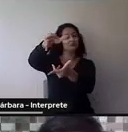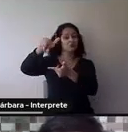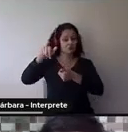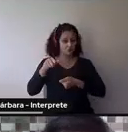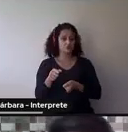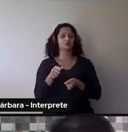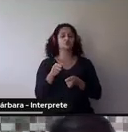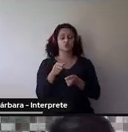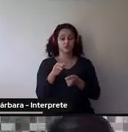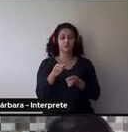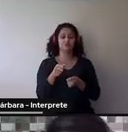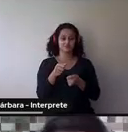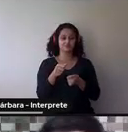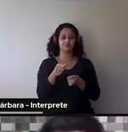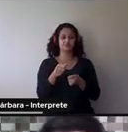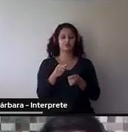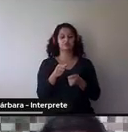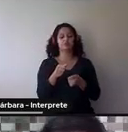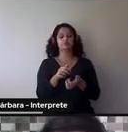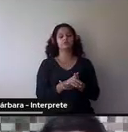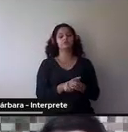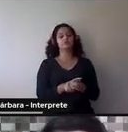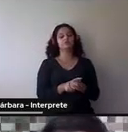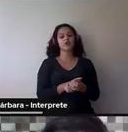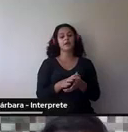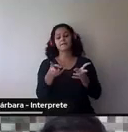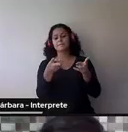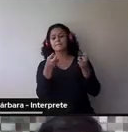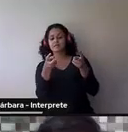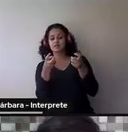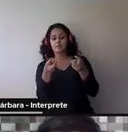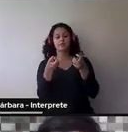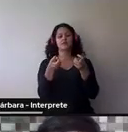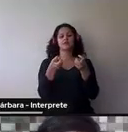mapeadas com base em estrutura de vulnerabilidade, elas são